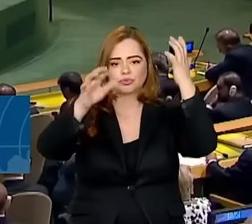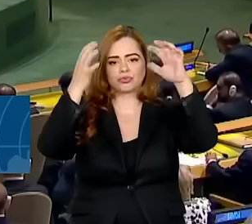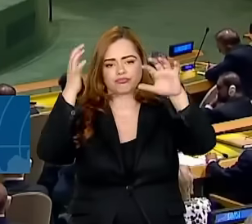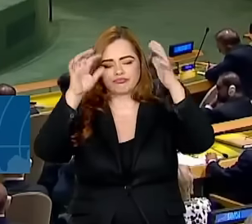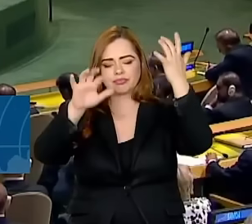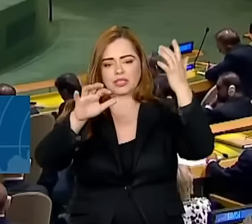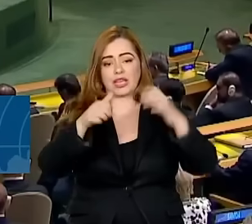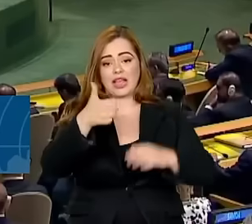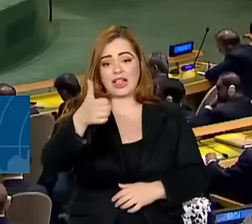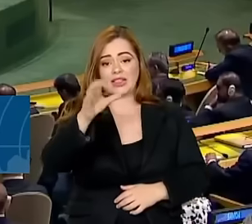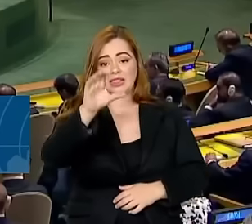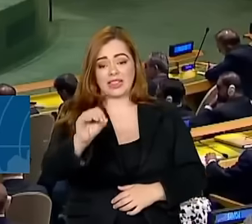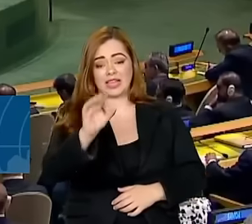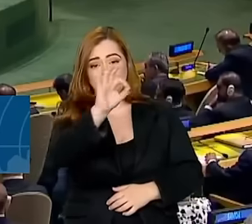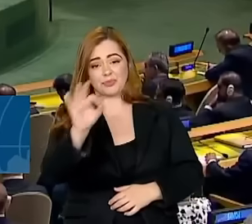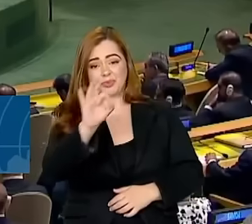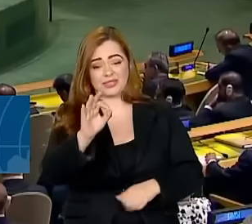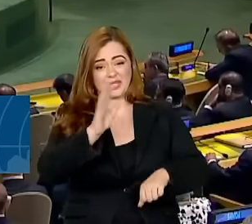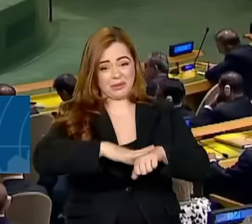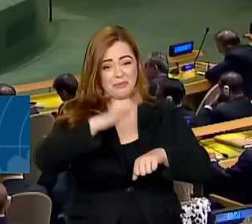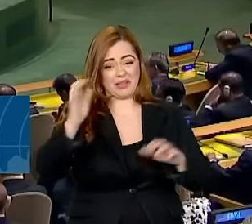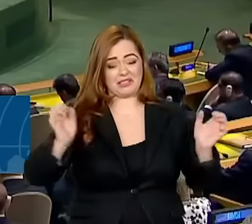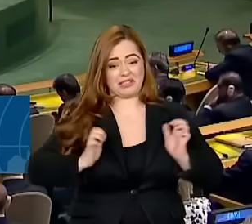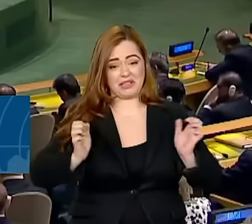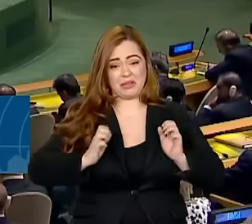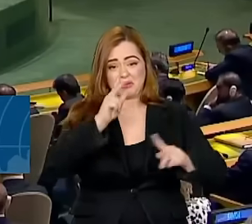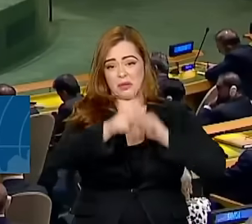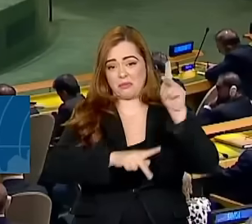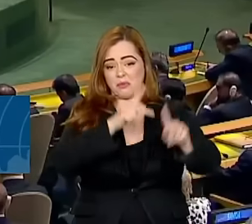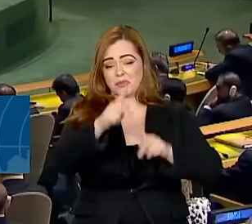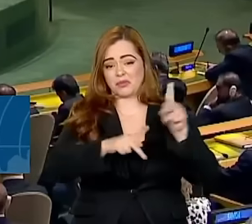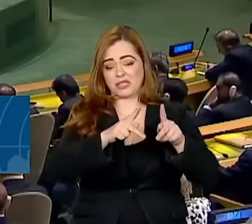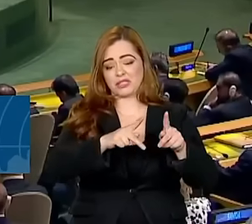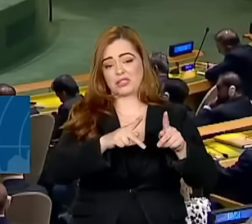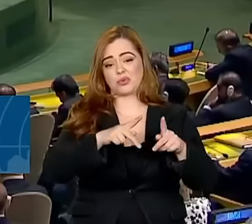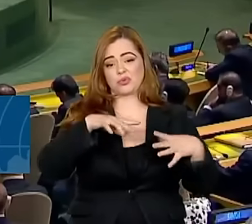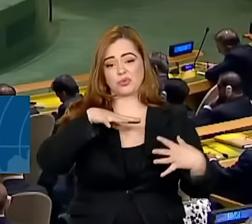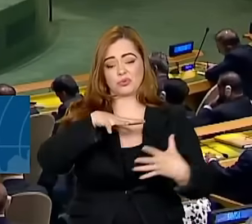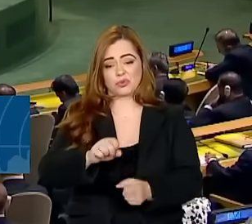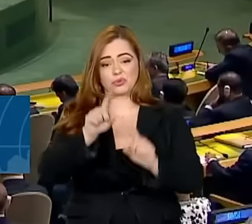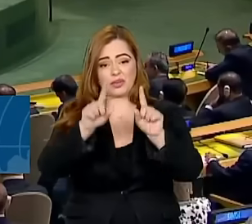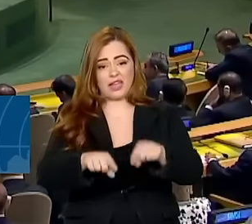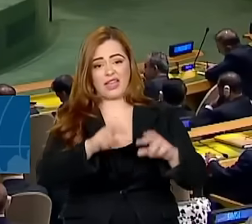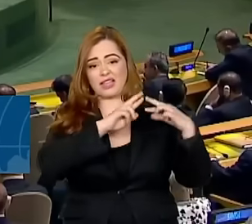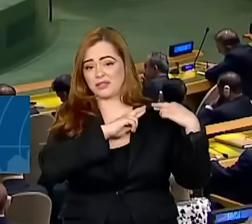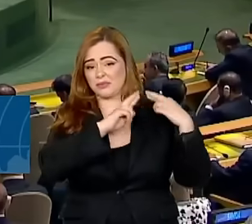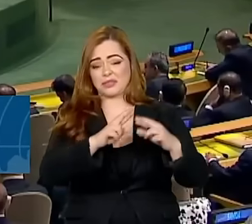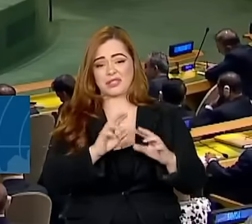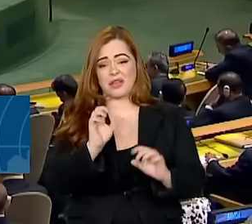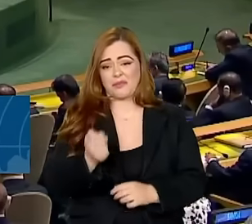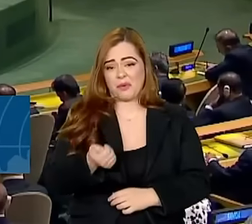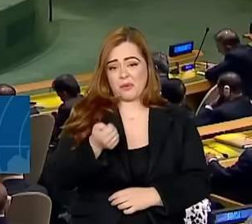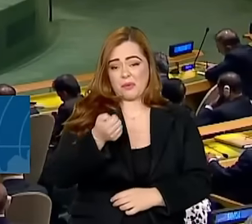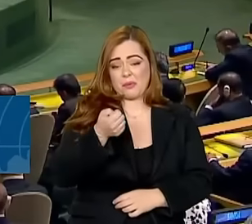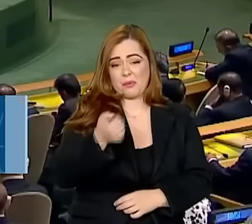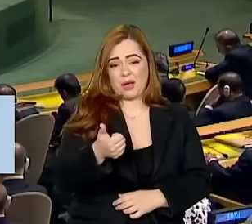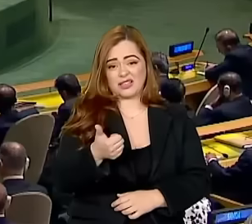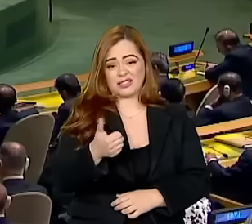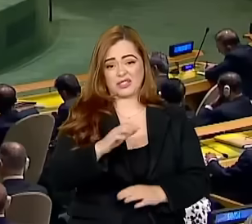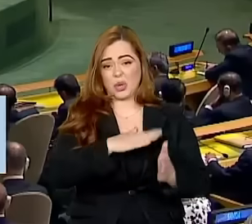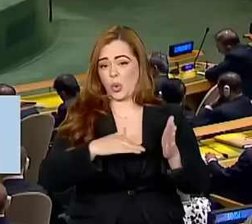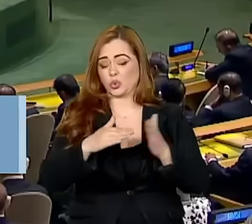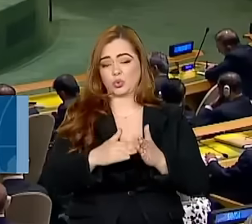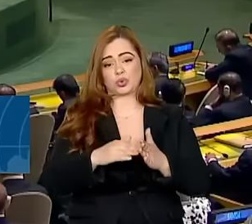Os 10% mais ricos da população mundial são responsáveis por quase a metade de todo o carbono lançado